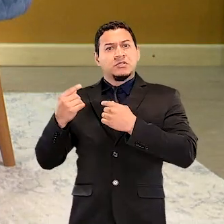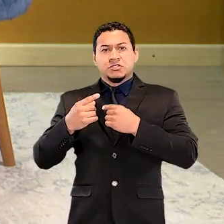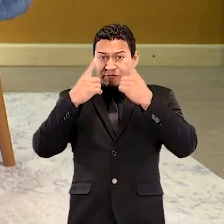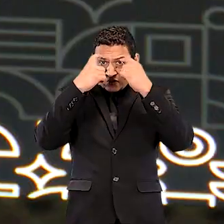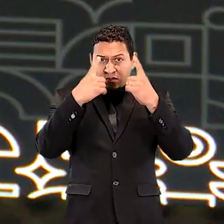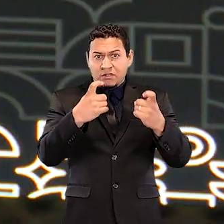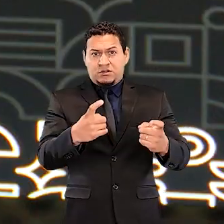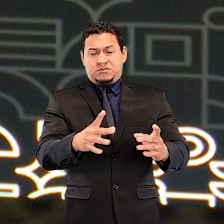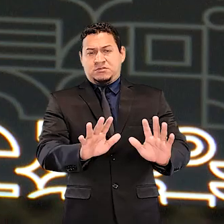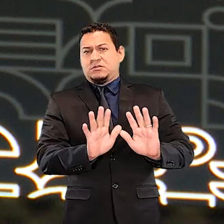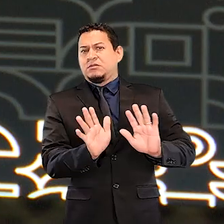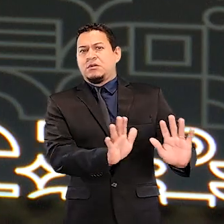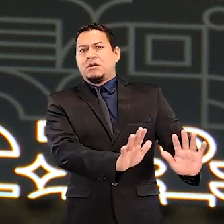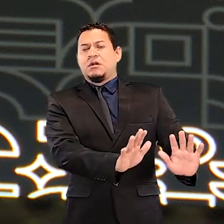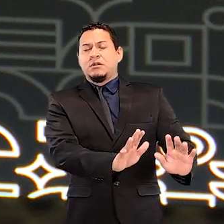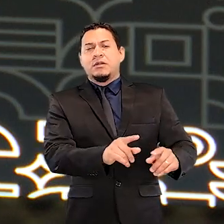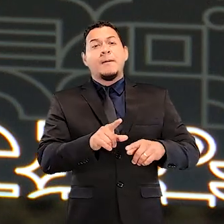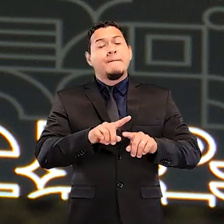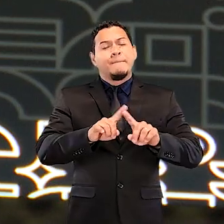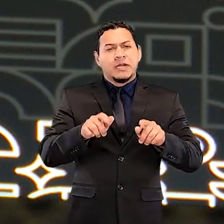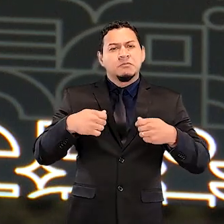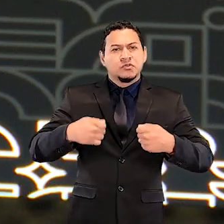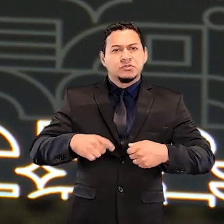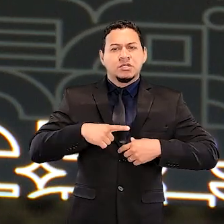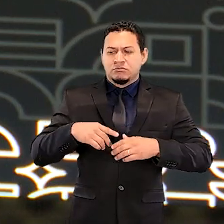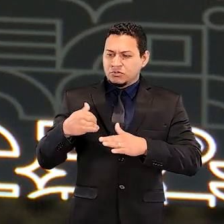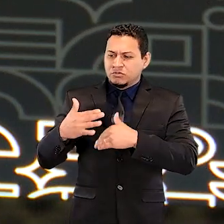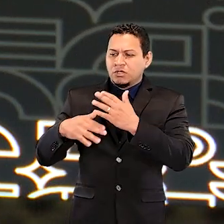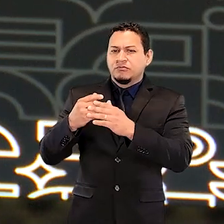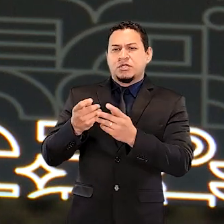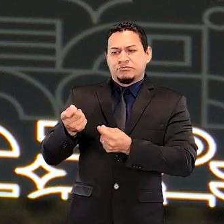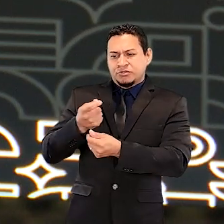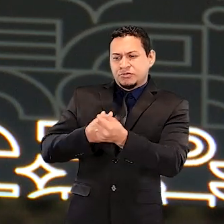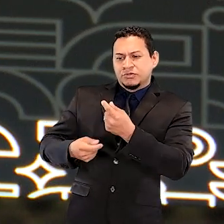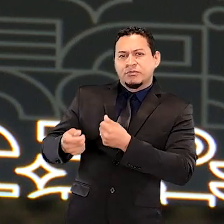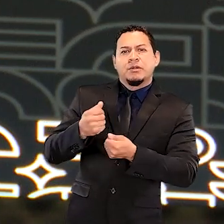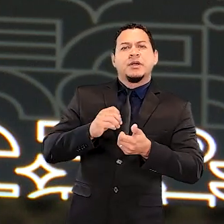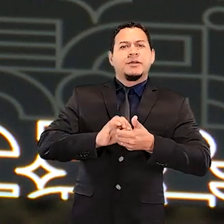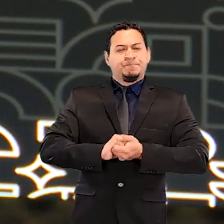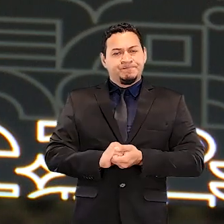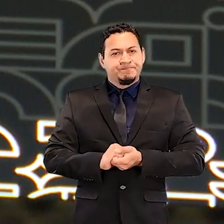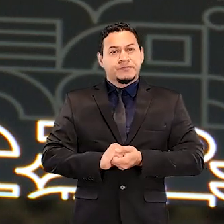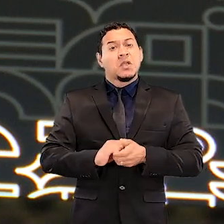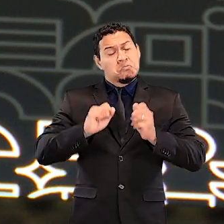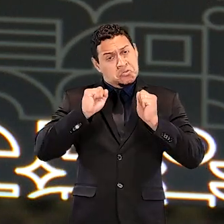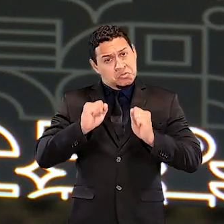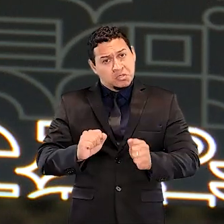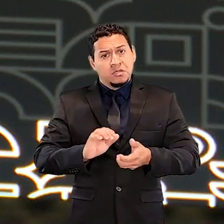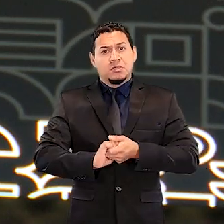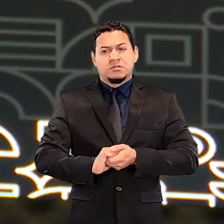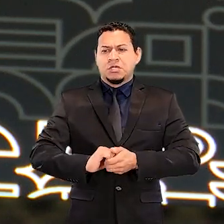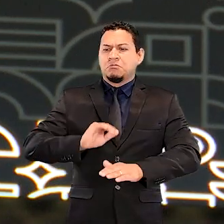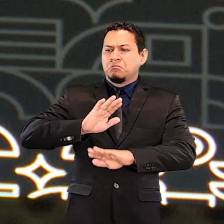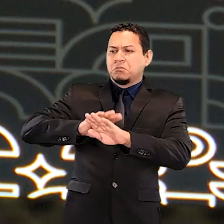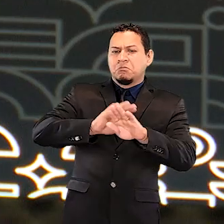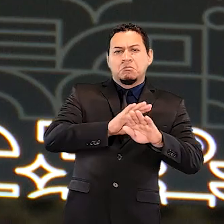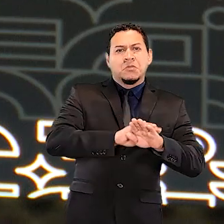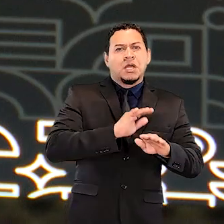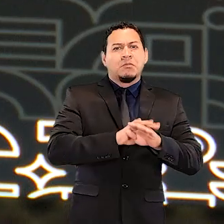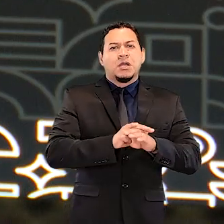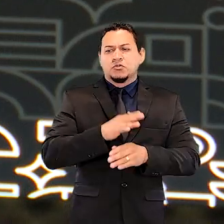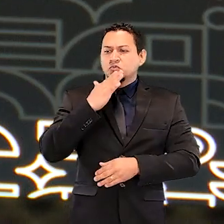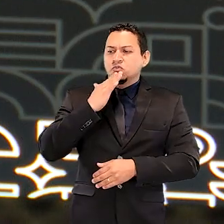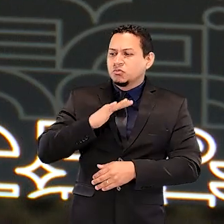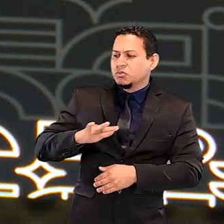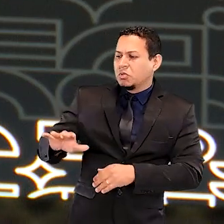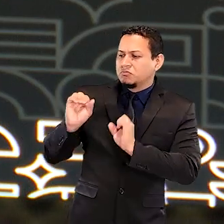violência envolve poder se desenvolver economicamente, poder ter liberdade para criar e educar